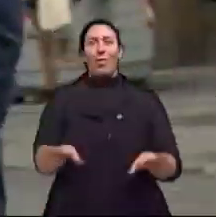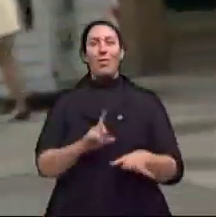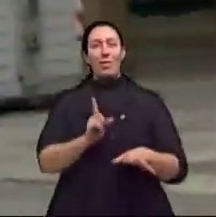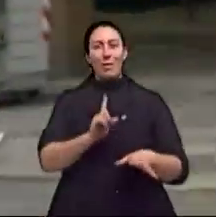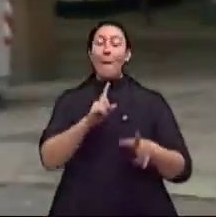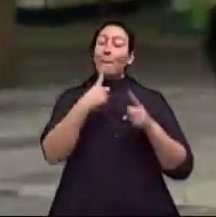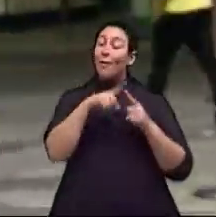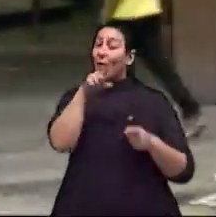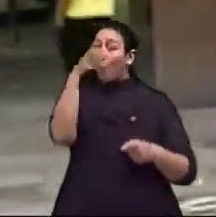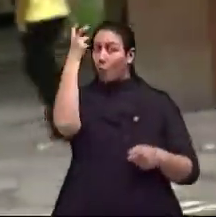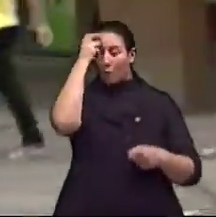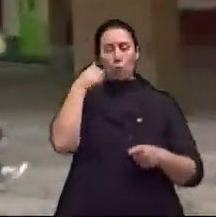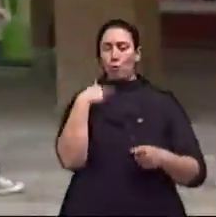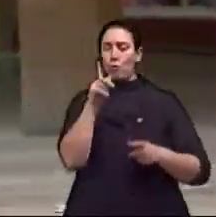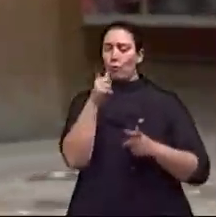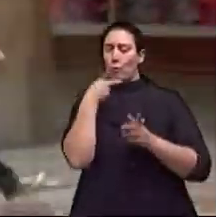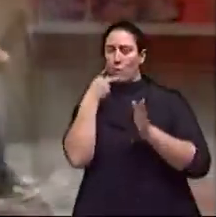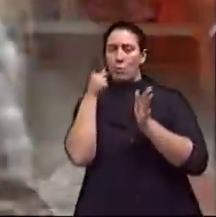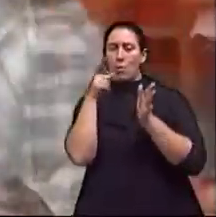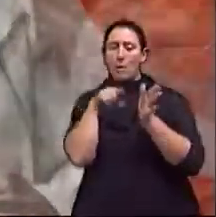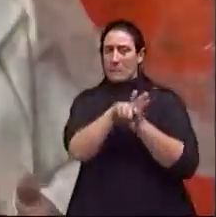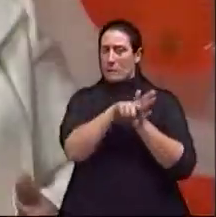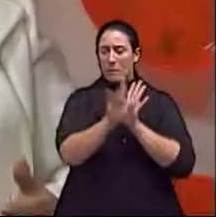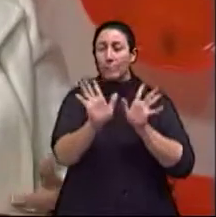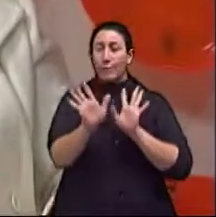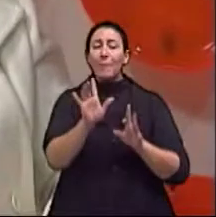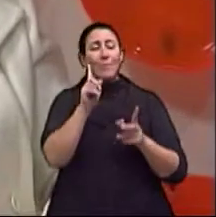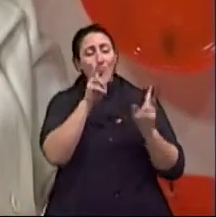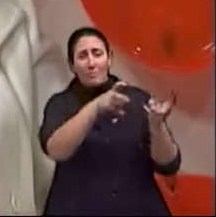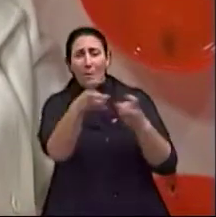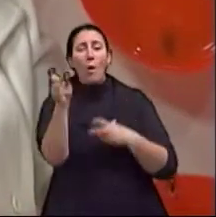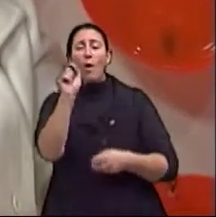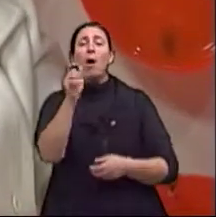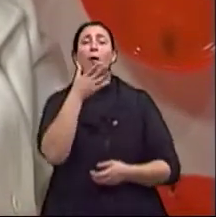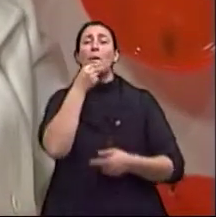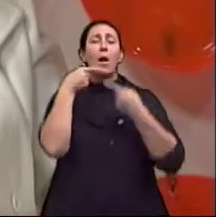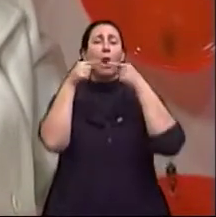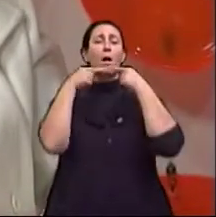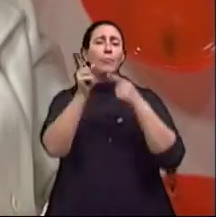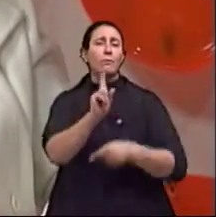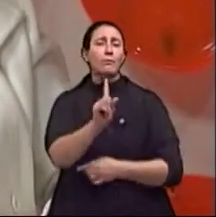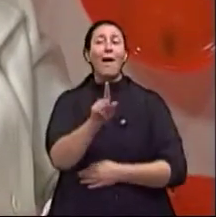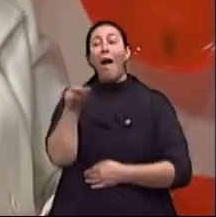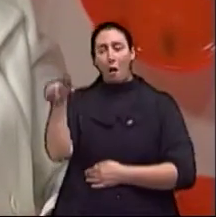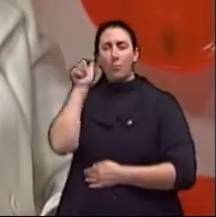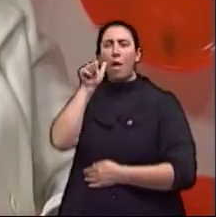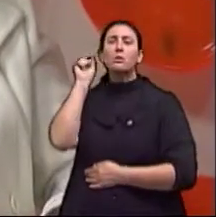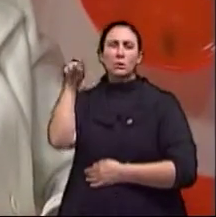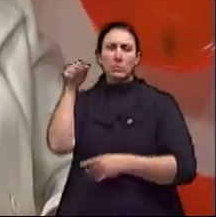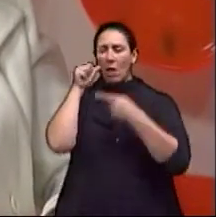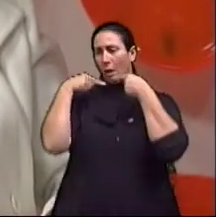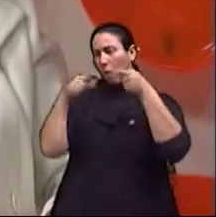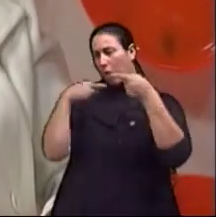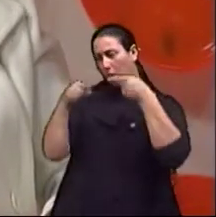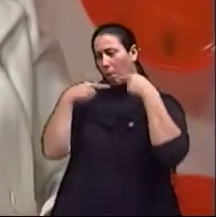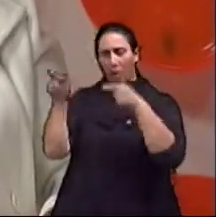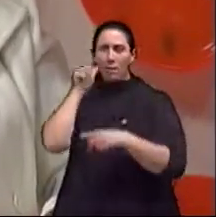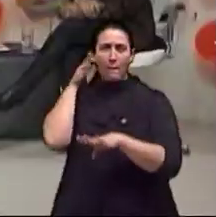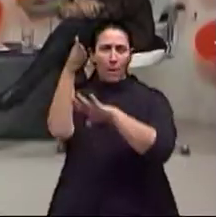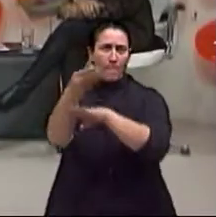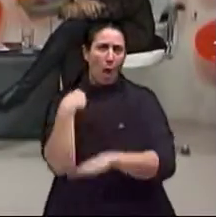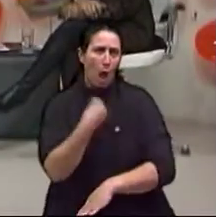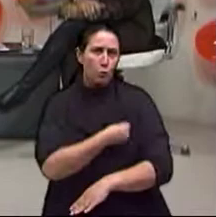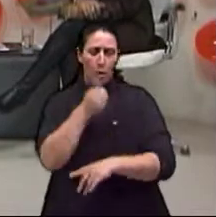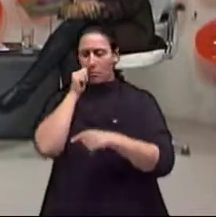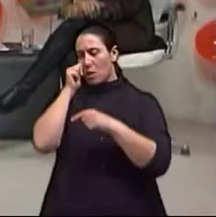cultura isso não faz parte da pesquisa mas pelos estudos que o homem Ele não se queixa quem faz a queixa EA mulher têm leva ao médico a mulher e isso